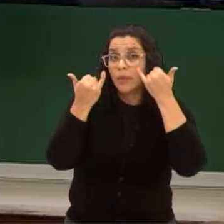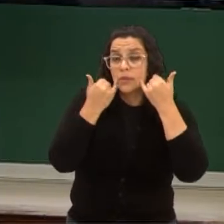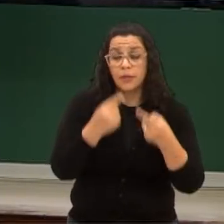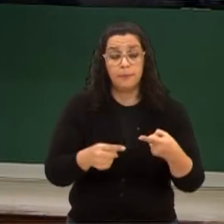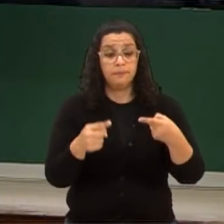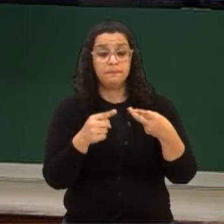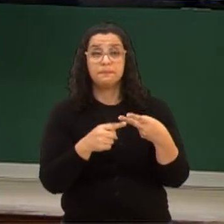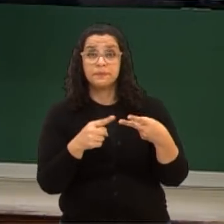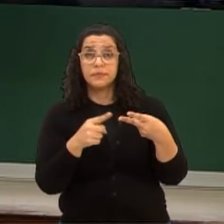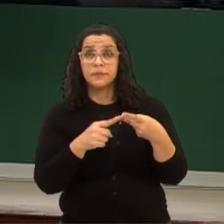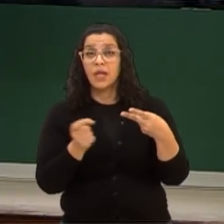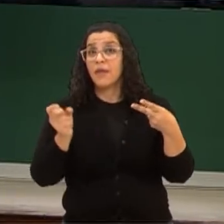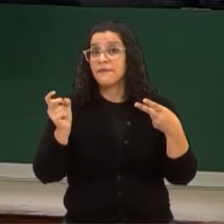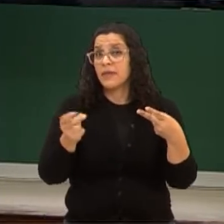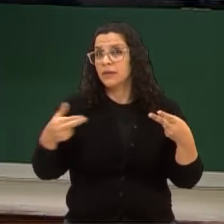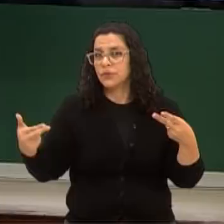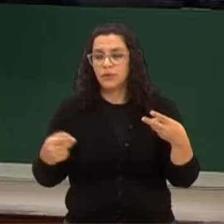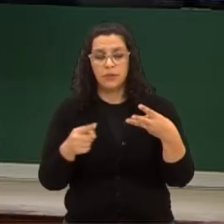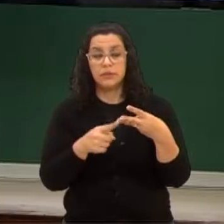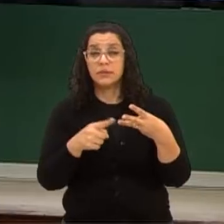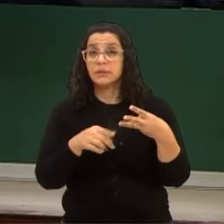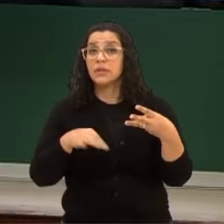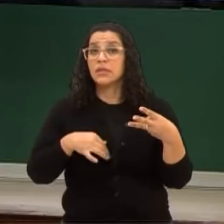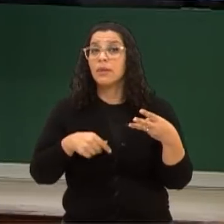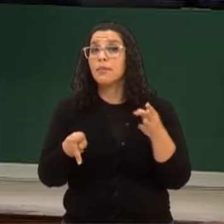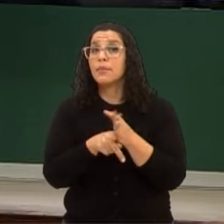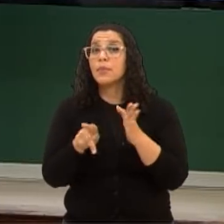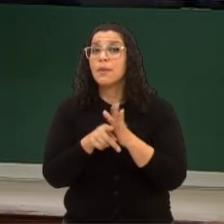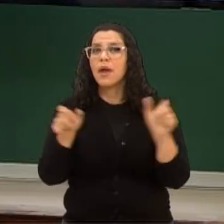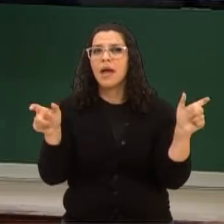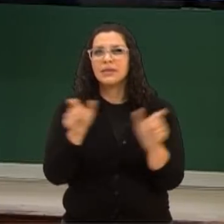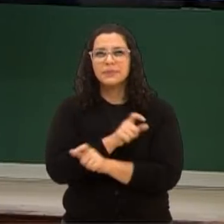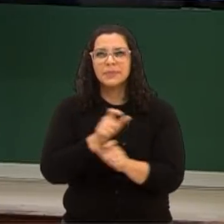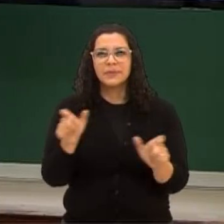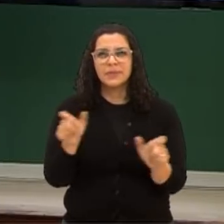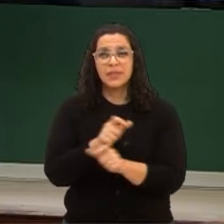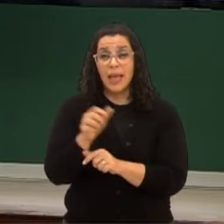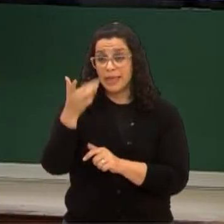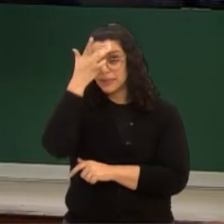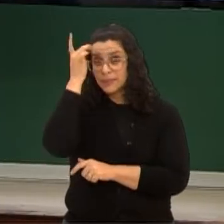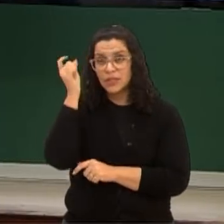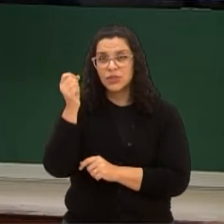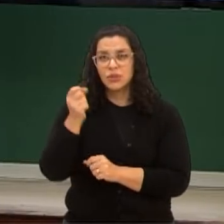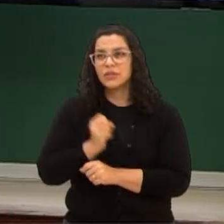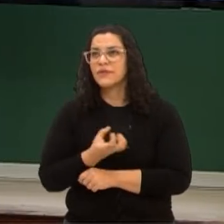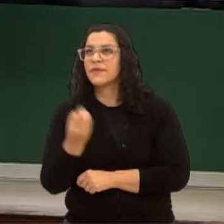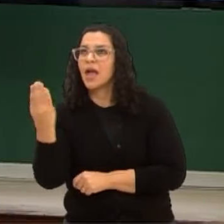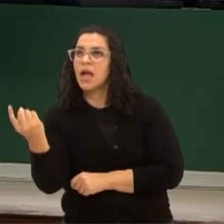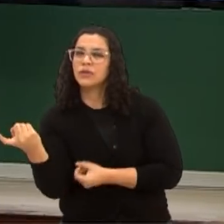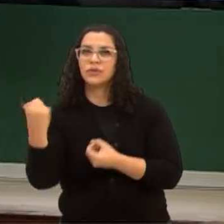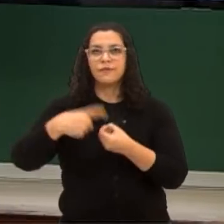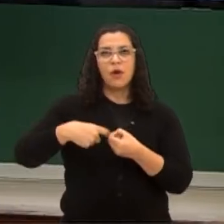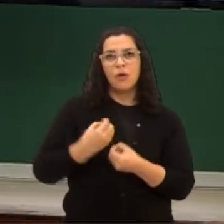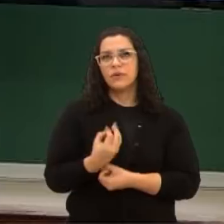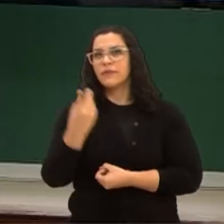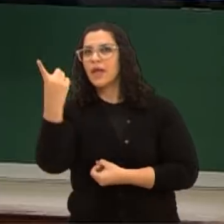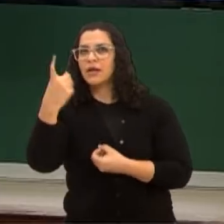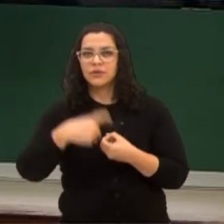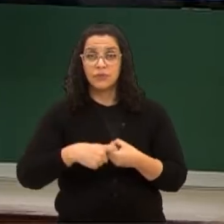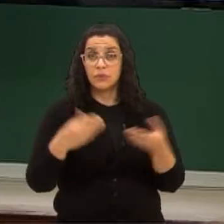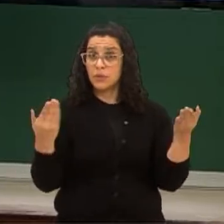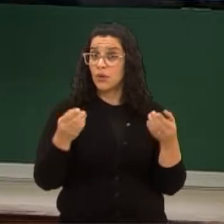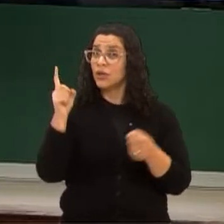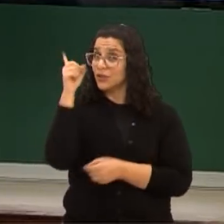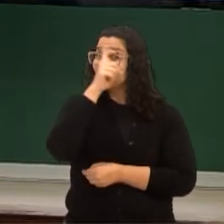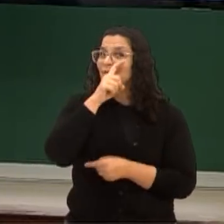do ponto de vista do comércio e também do trânsito de pessoas, né? Atualmente, o trânsito de pessoas está um pouco